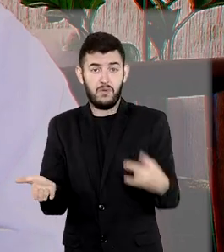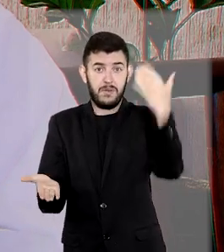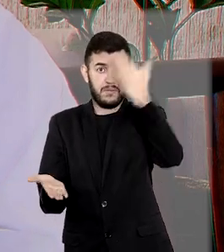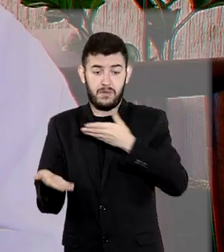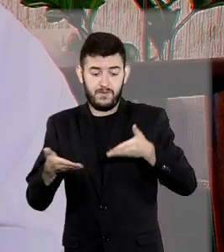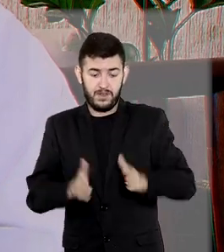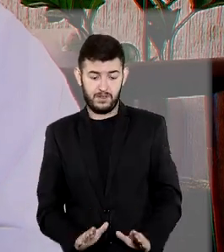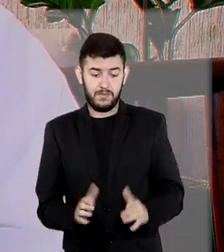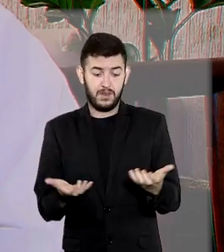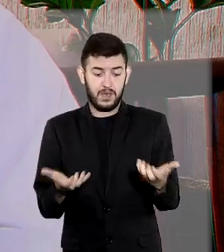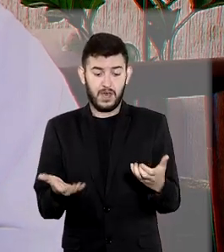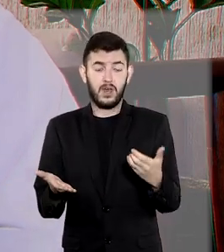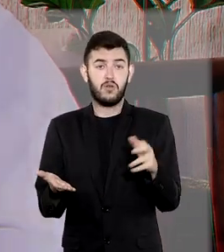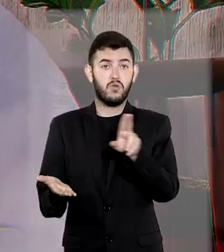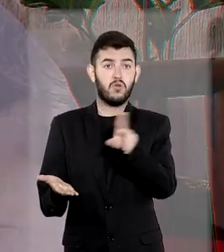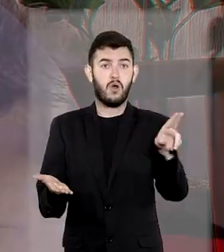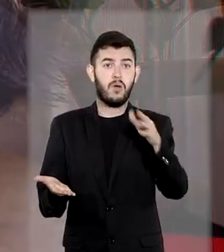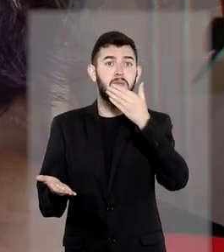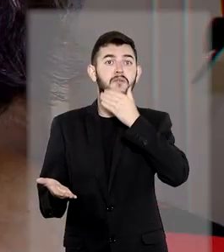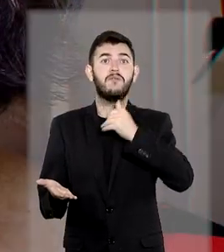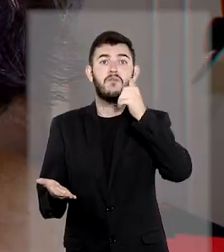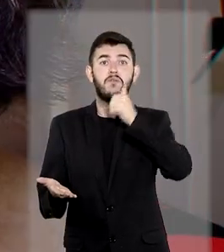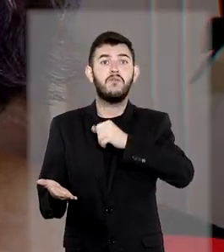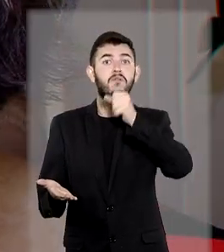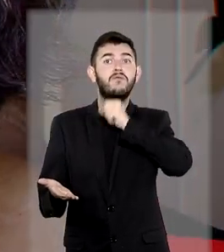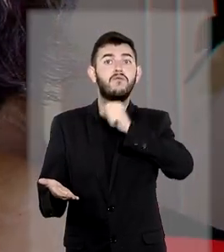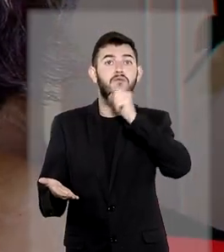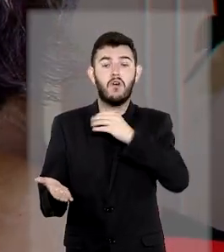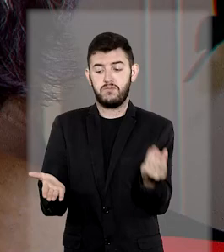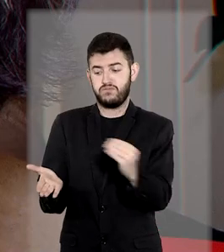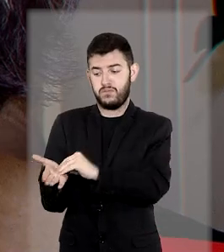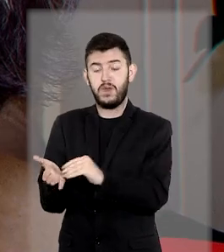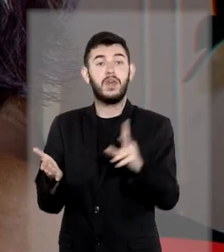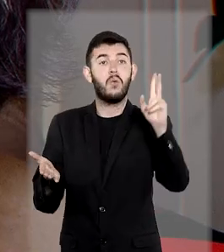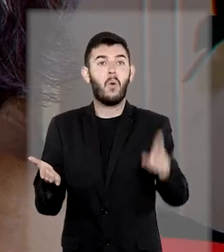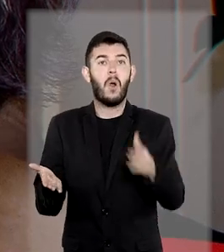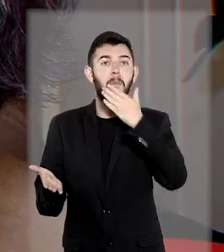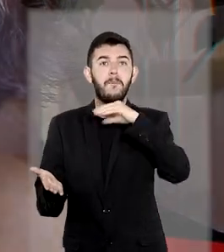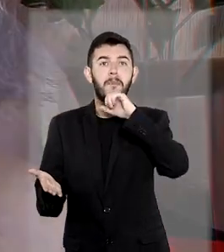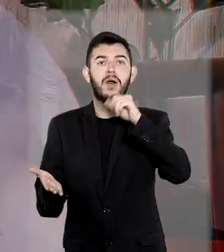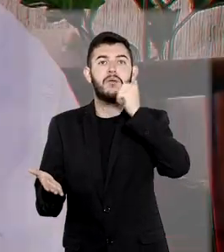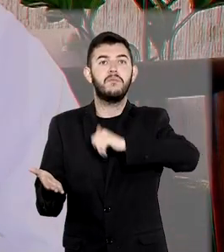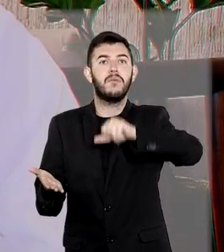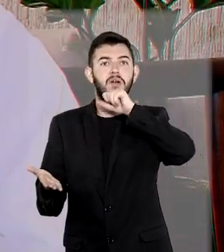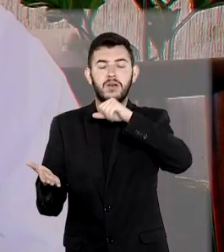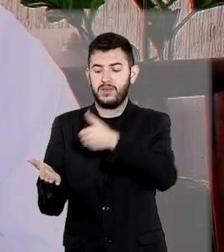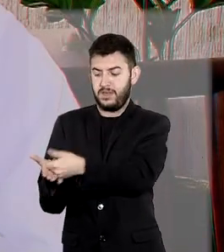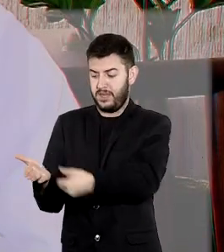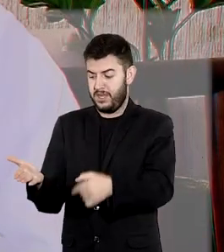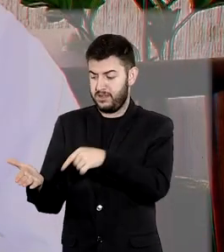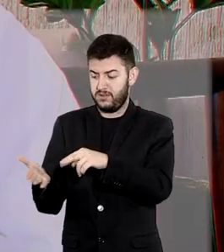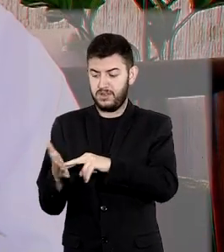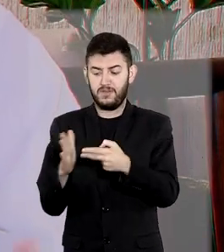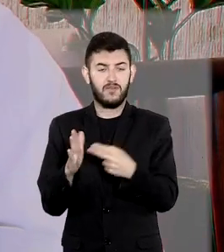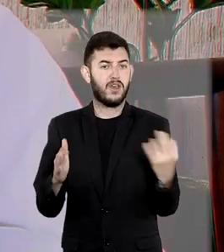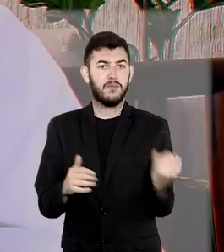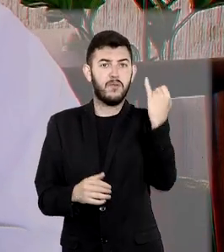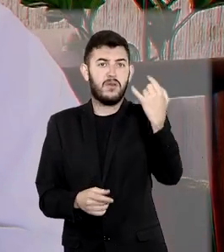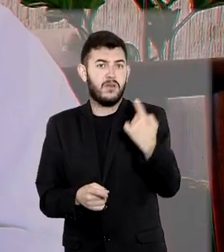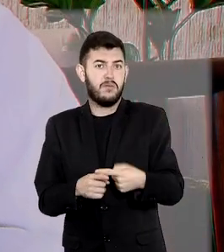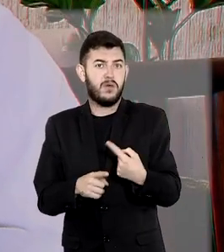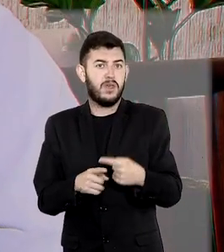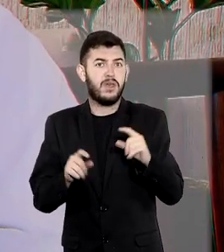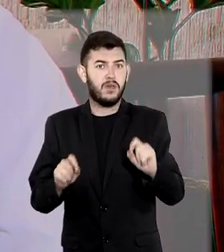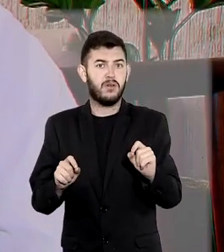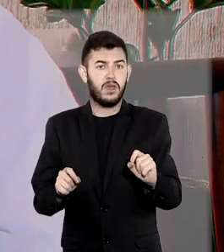deles consta lá como se fossem os meus pais. Isso, para mim, tem uma importância muito grande. Até pelo fato de olhar e